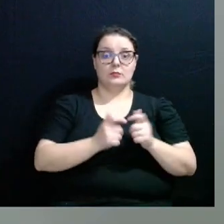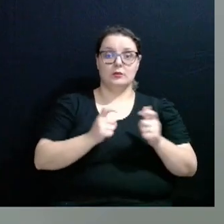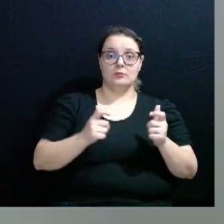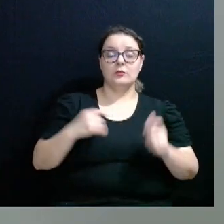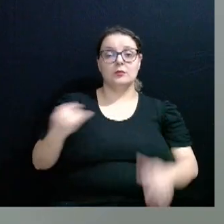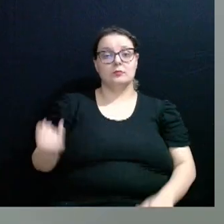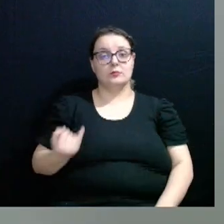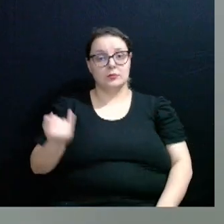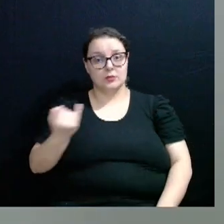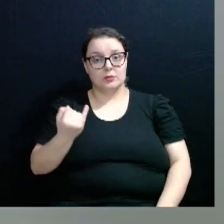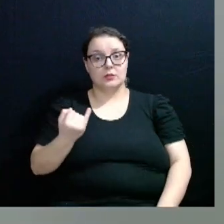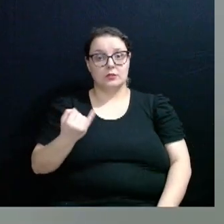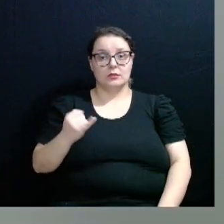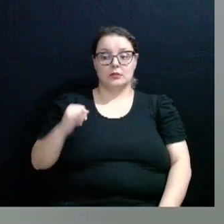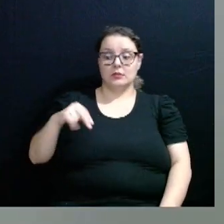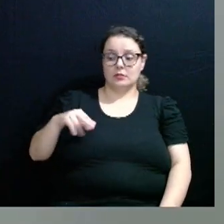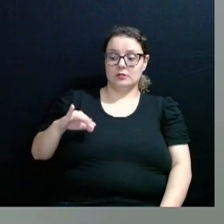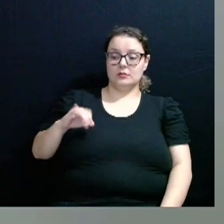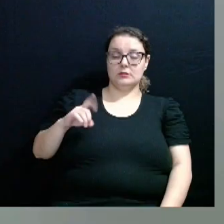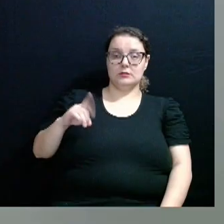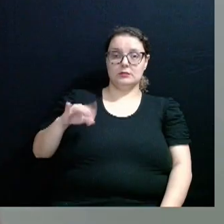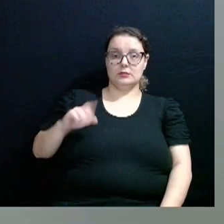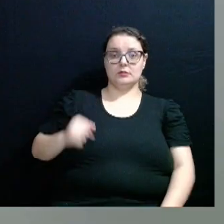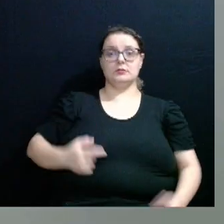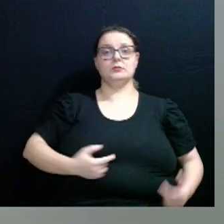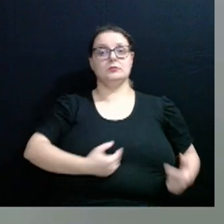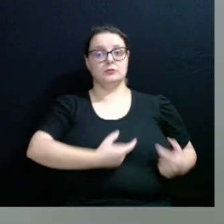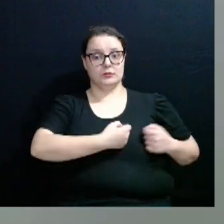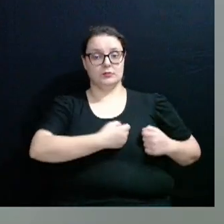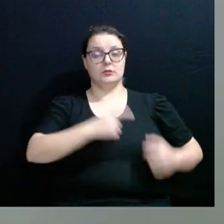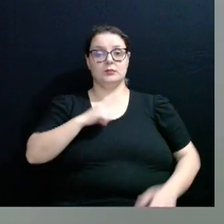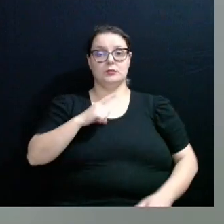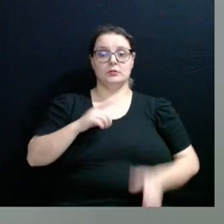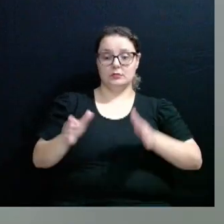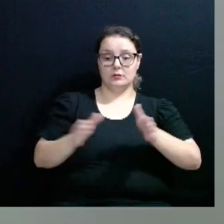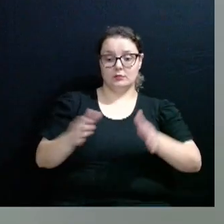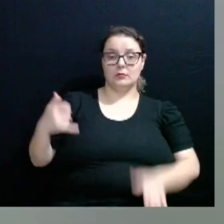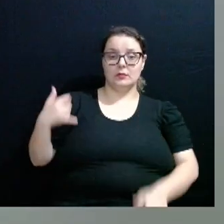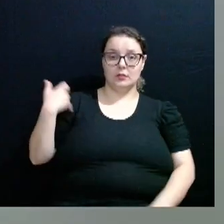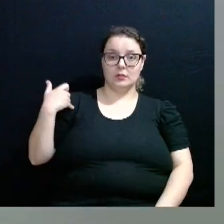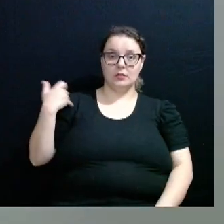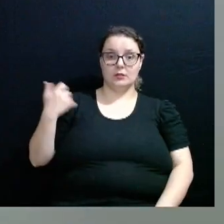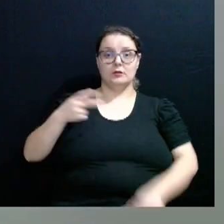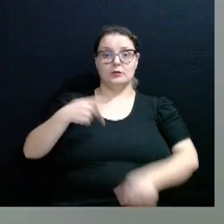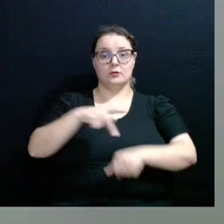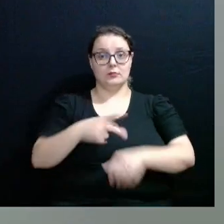incidência de câncer de mama. Então, existia uma faixa etária aí entre 40 e 50 anos que